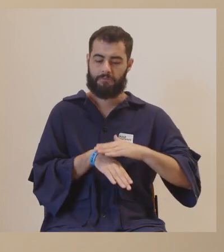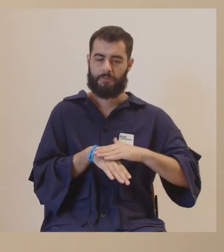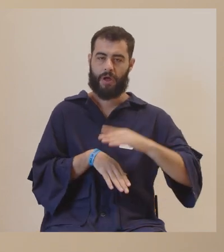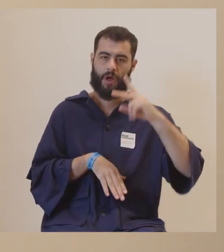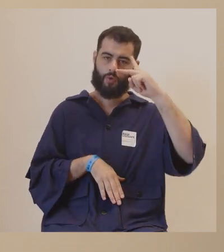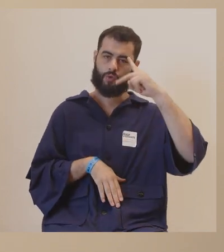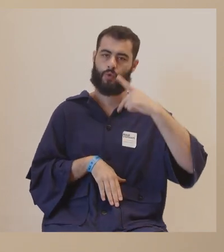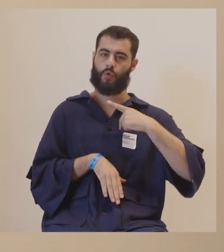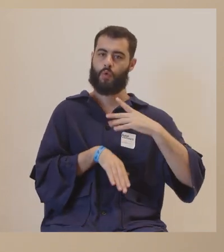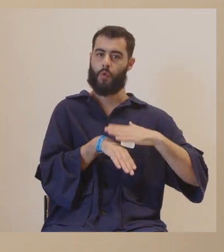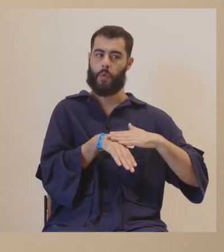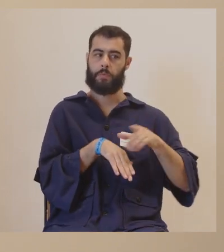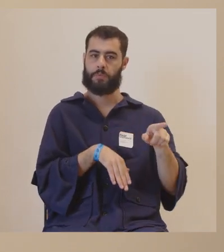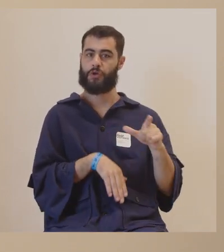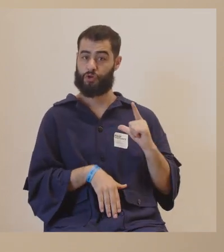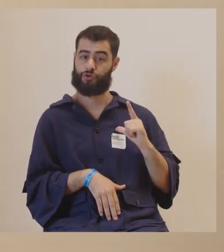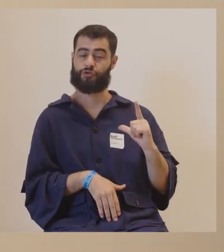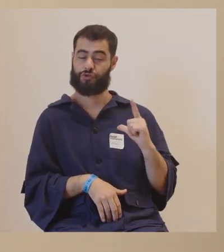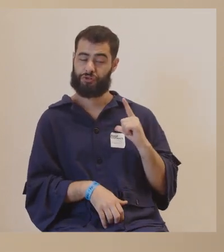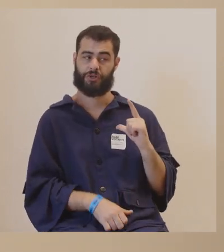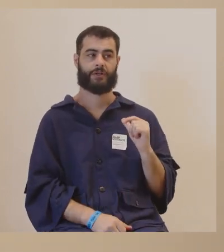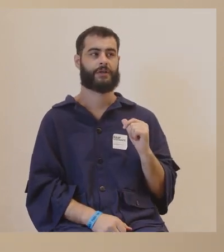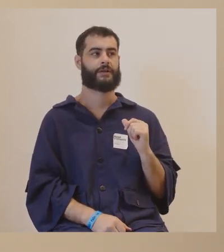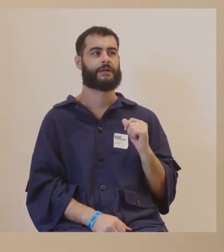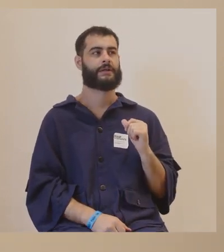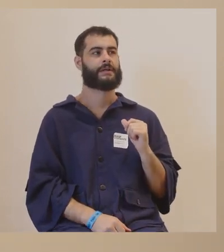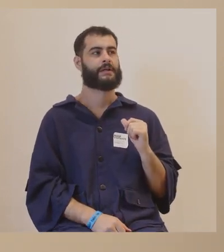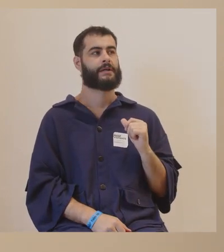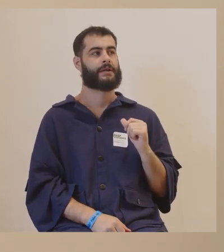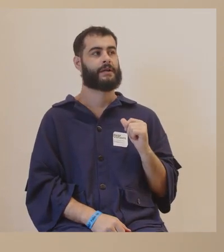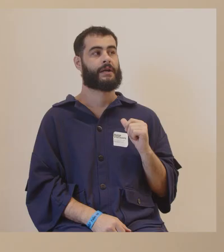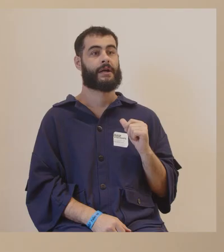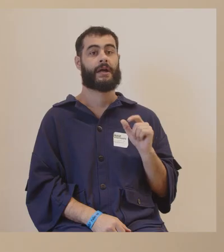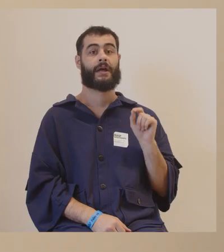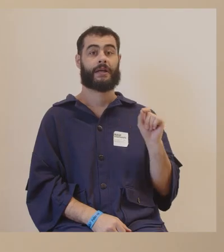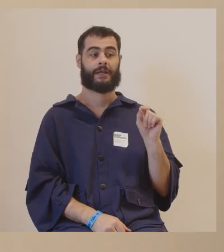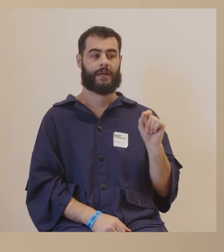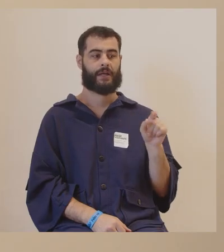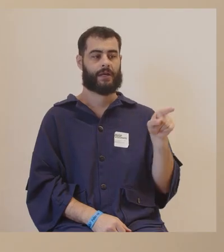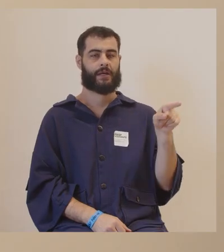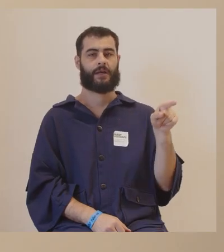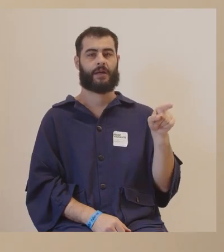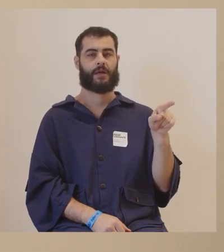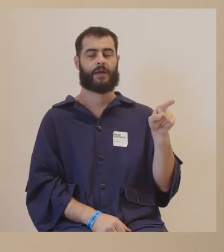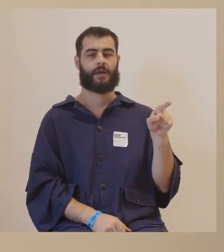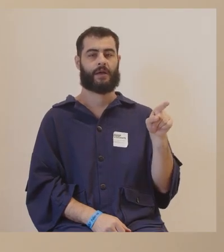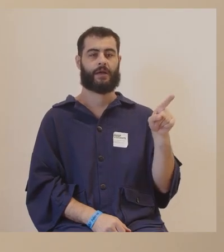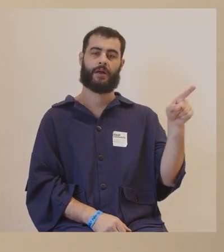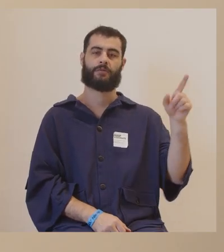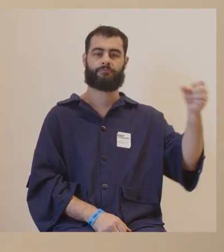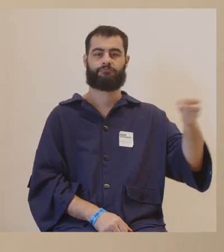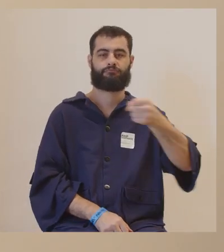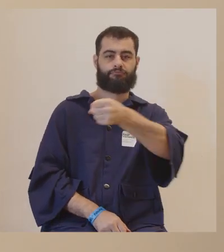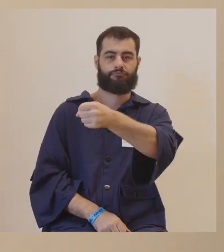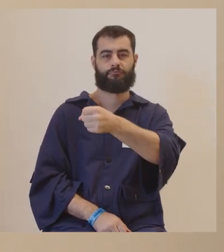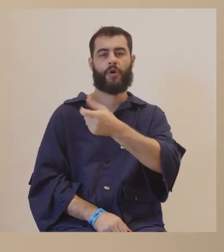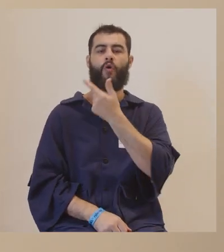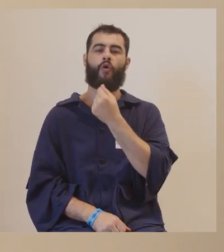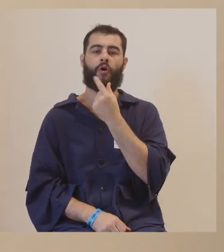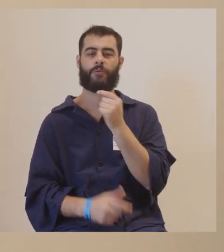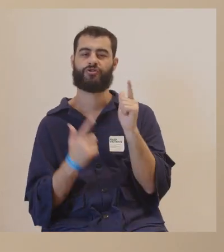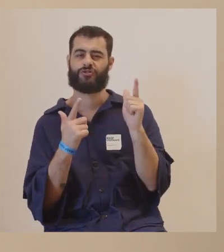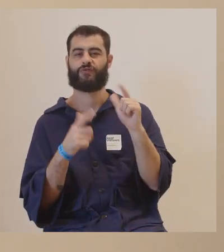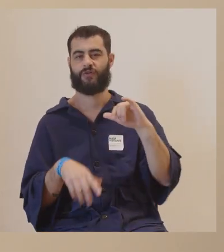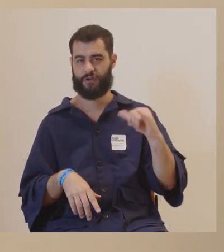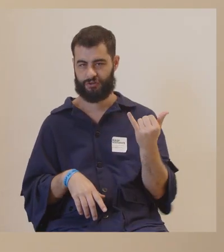obviamente, usadas, né, ou, como é que se diz, agenciadas para o divertimento masculino, mas elas tinham uma